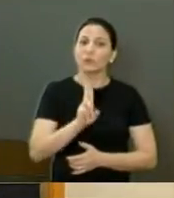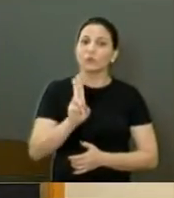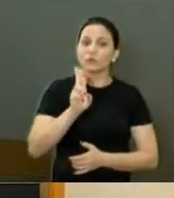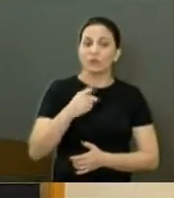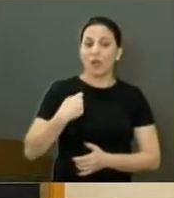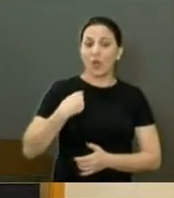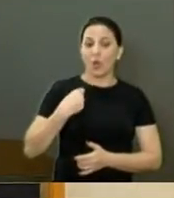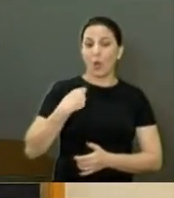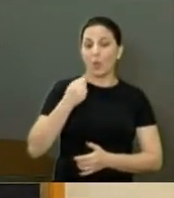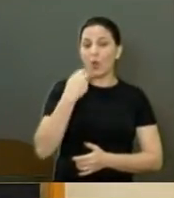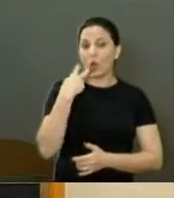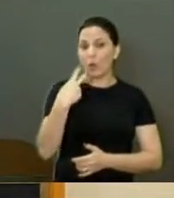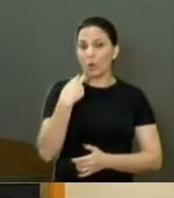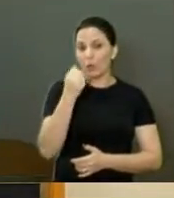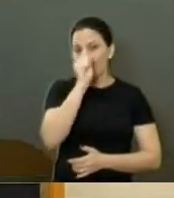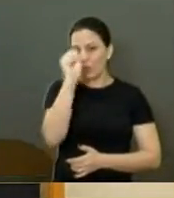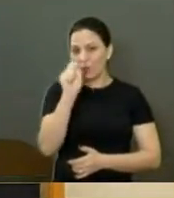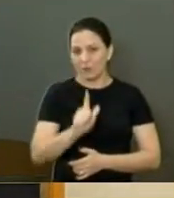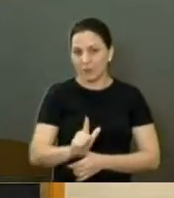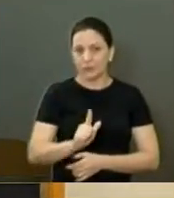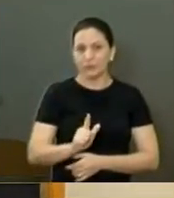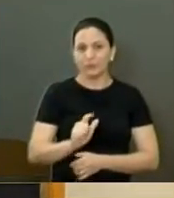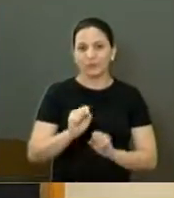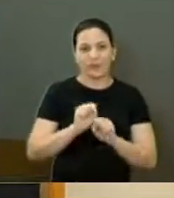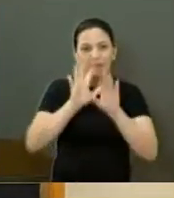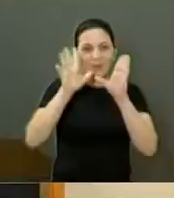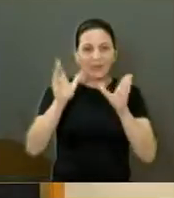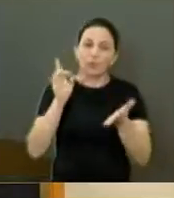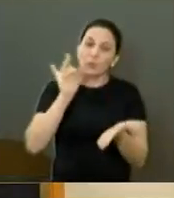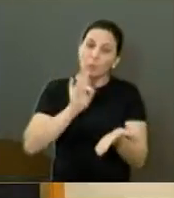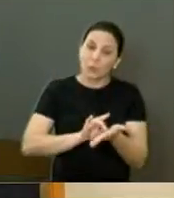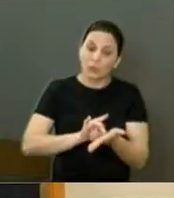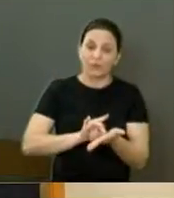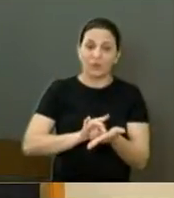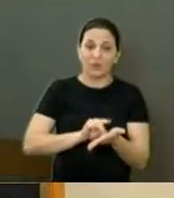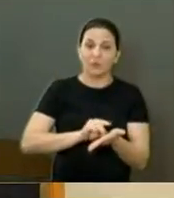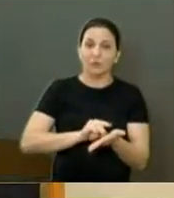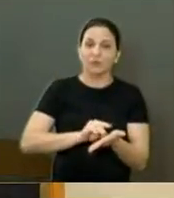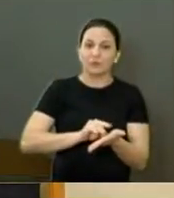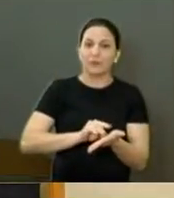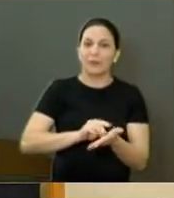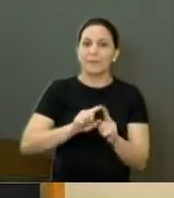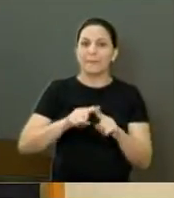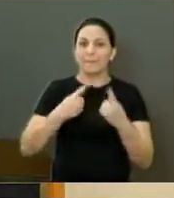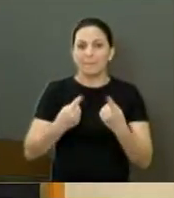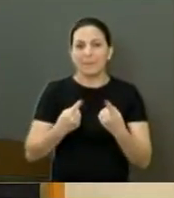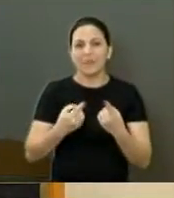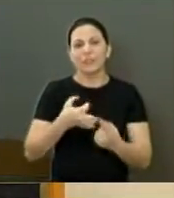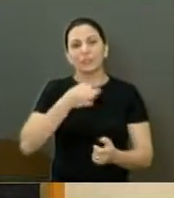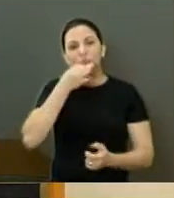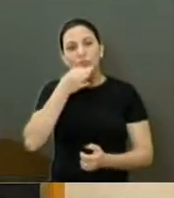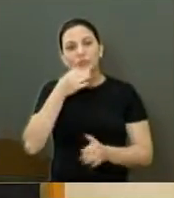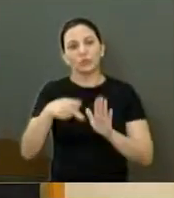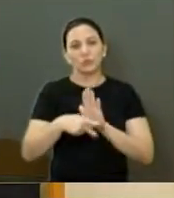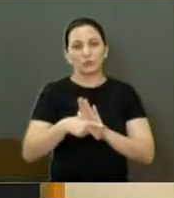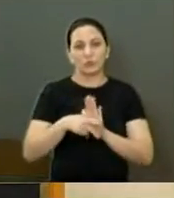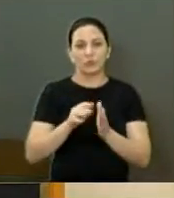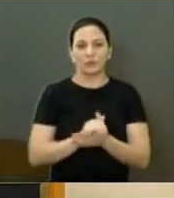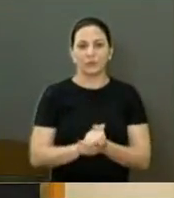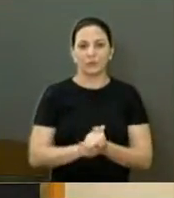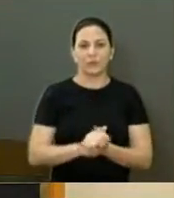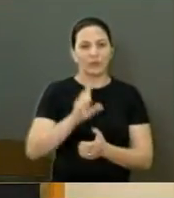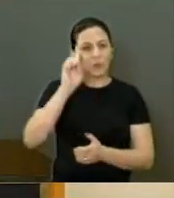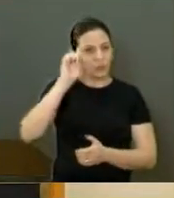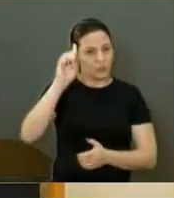roupa azul, né? Evidentemente que isso não é obrigatório, mas fica aí a sugestão. Também no